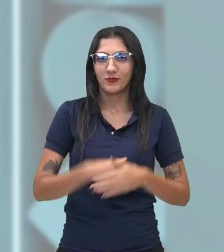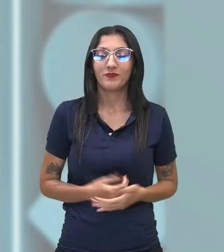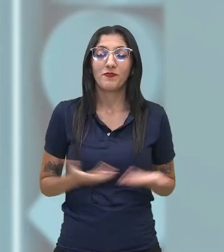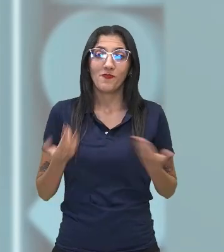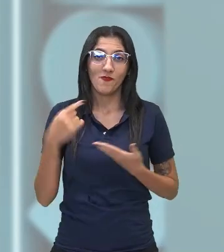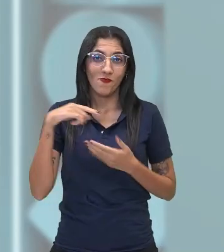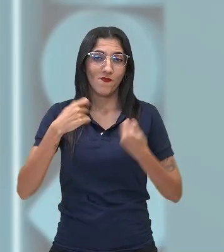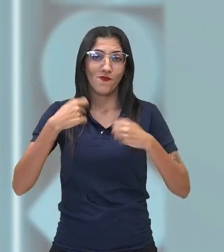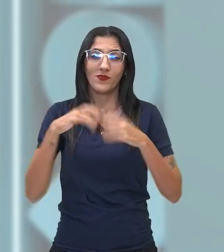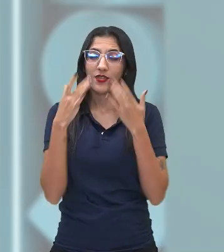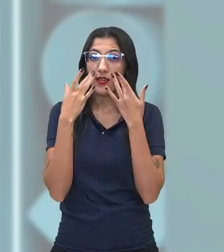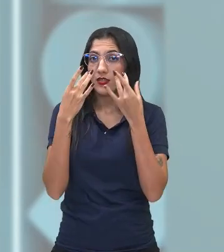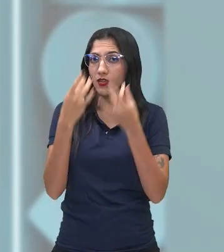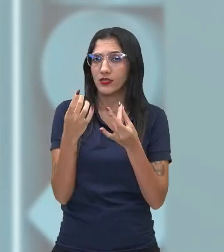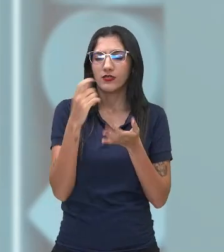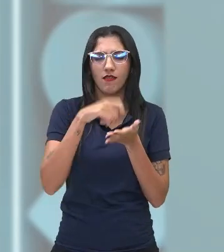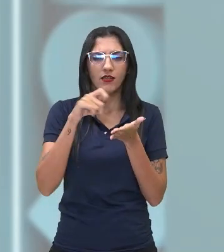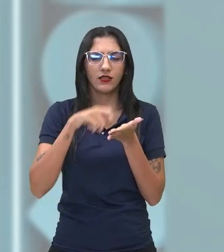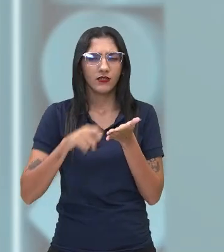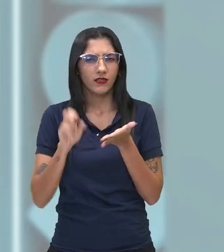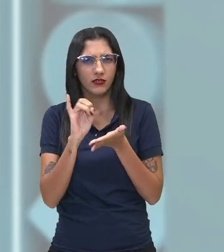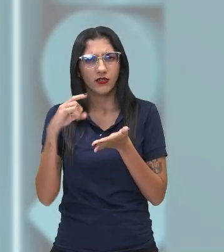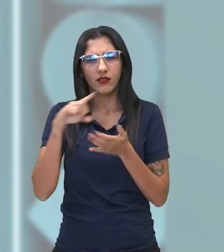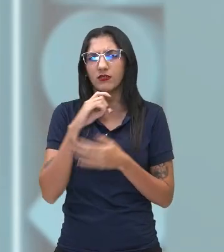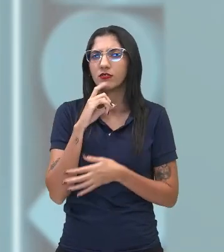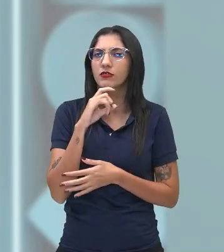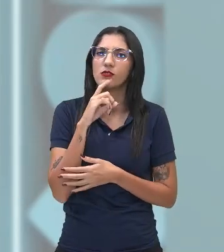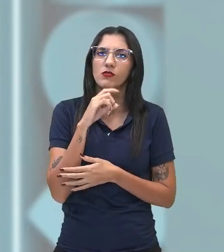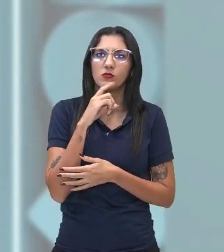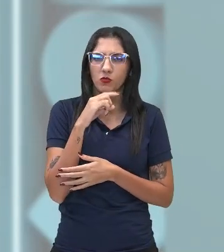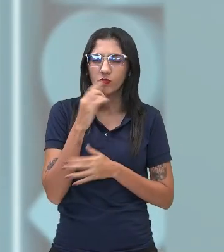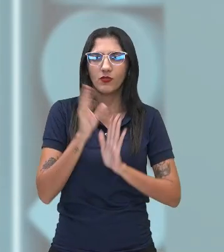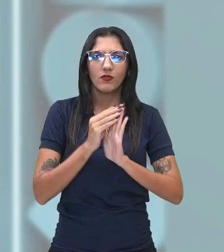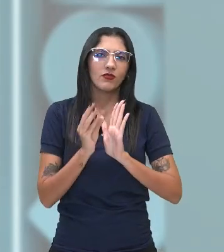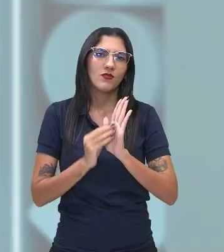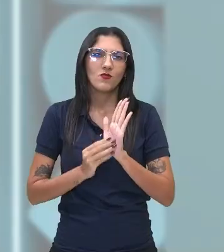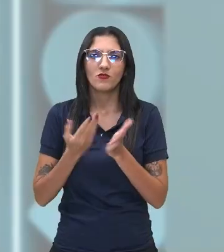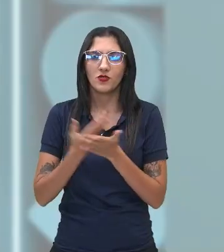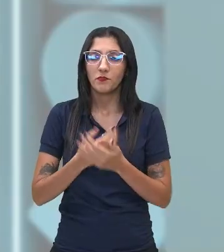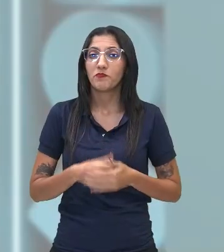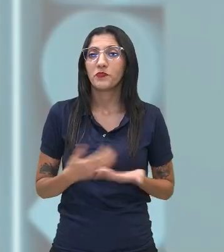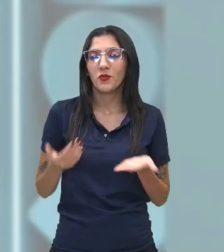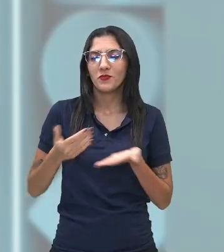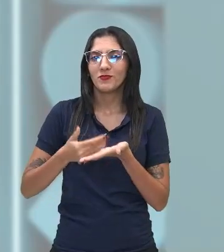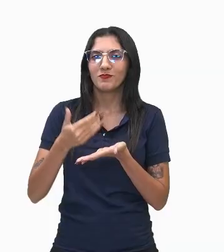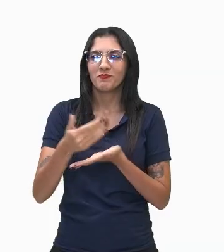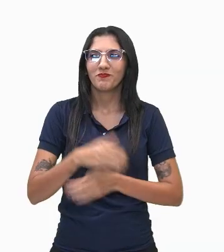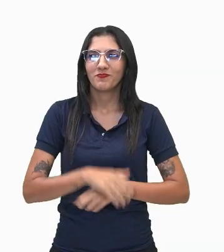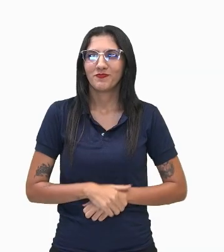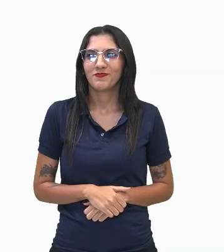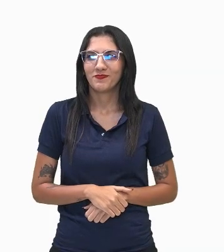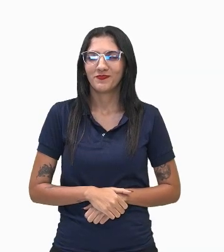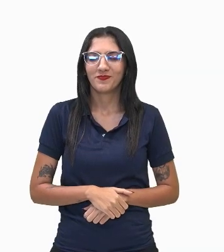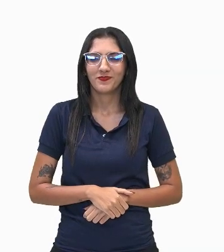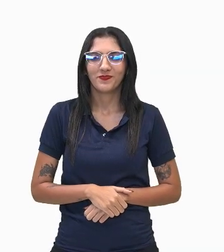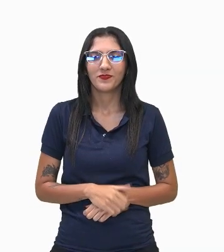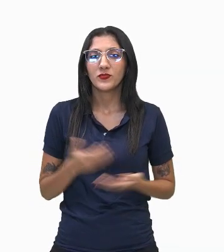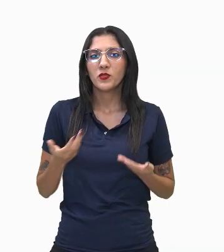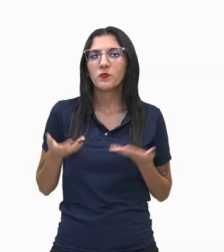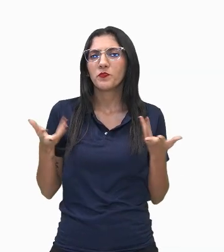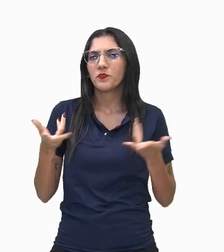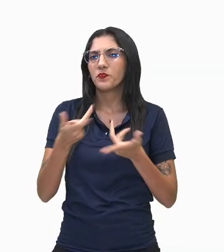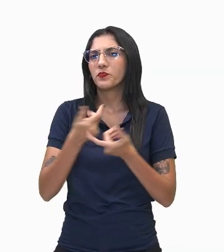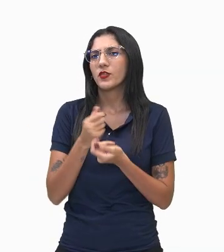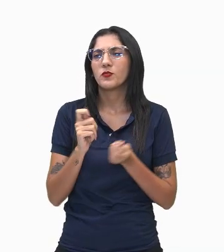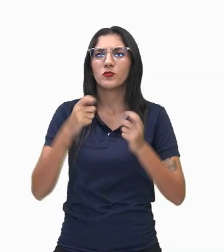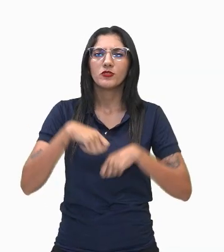bastante atenção, anotem caso tenha alguma dúvida, tá bom? Então, vamos começar. A habilidade de identificar